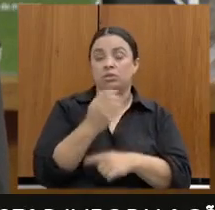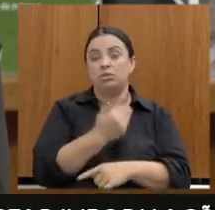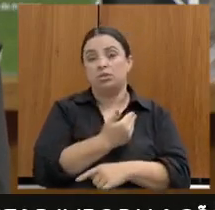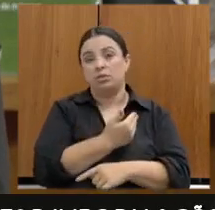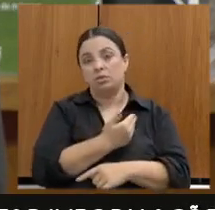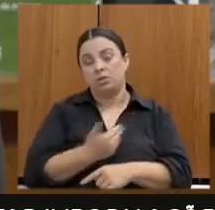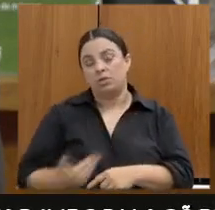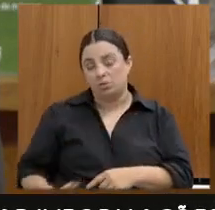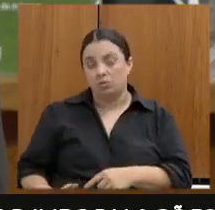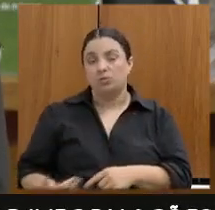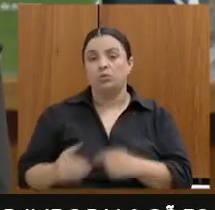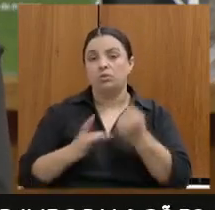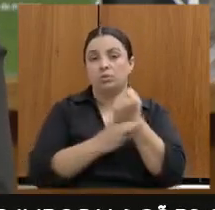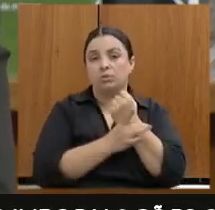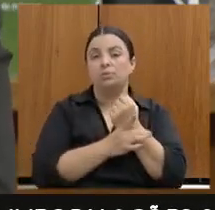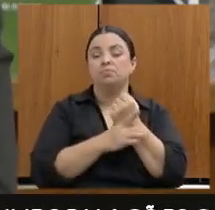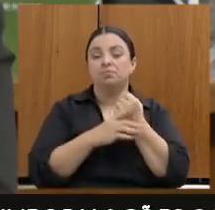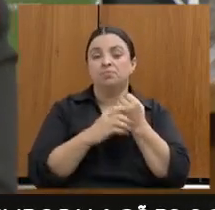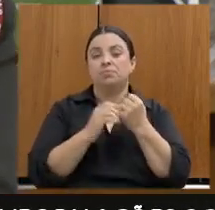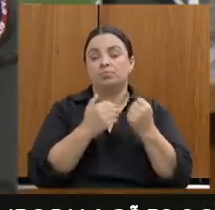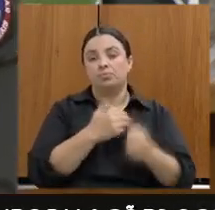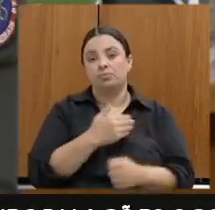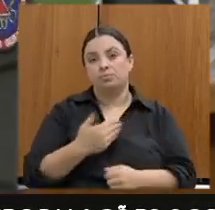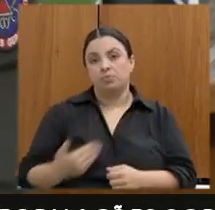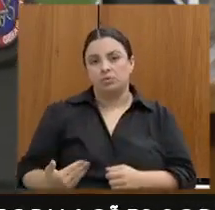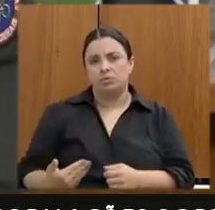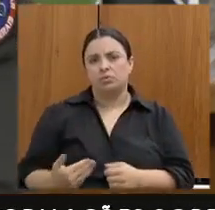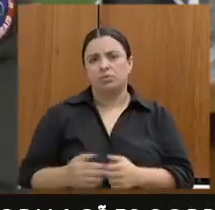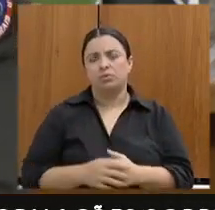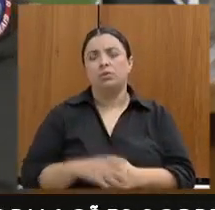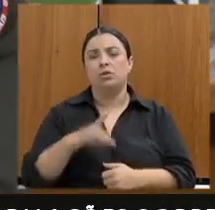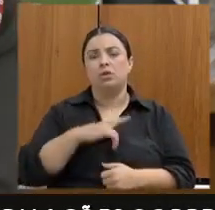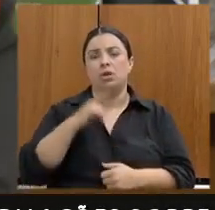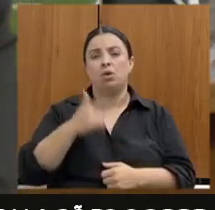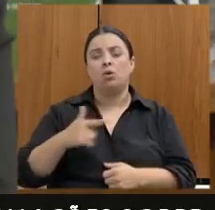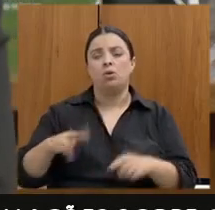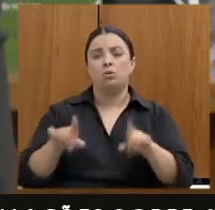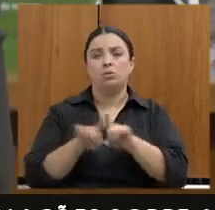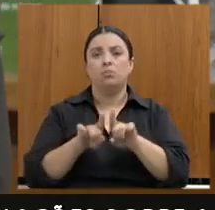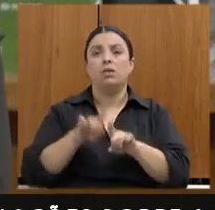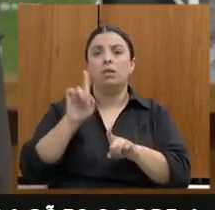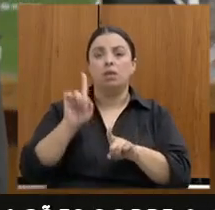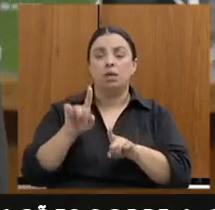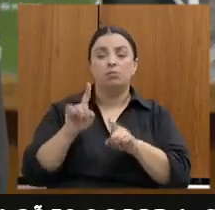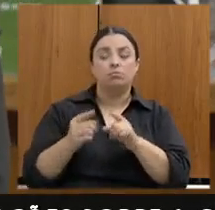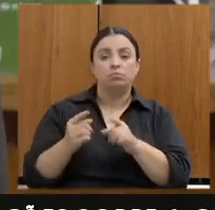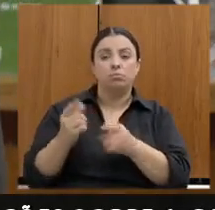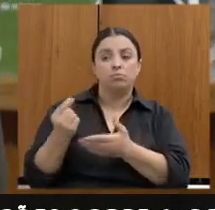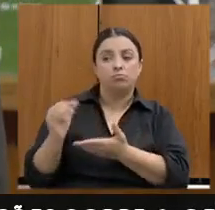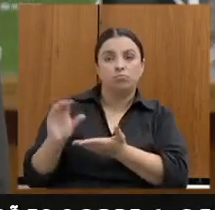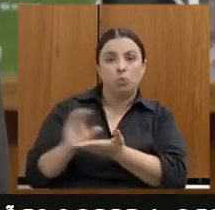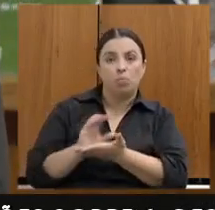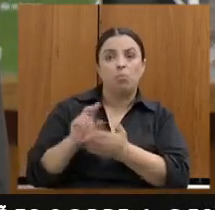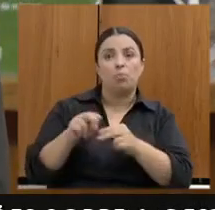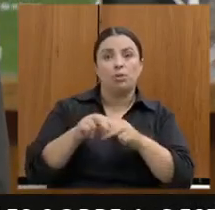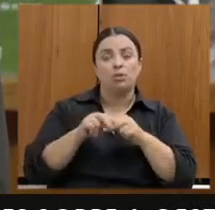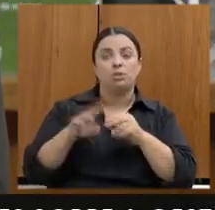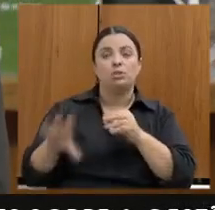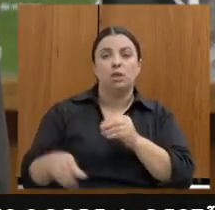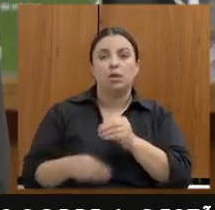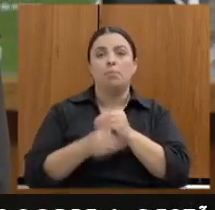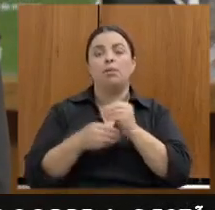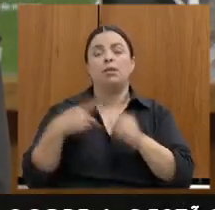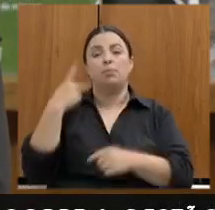todas as outras que a gente está colocando aqui citando são originárias da das emendas parlamentares